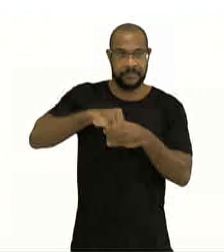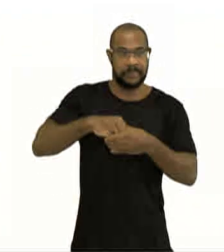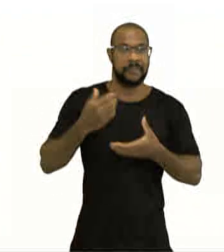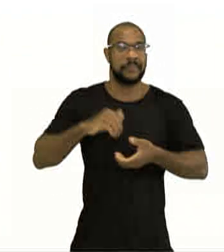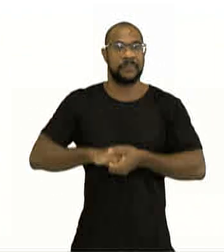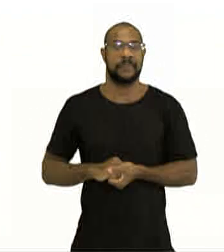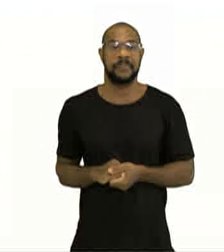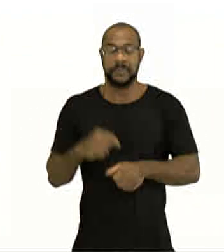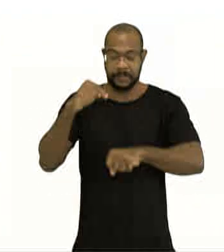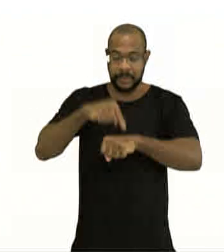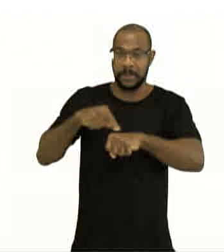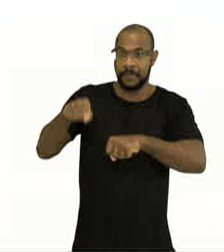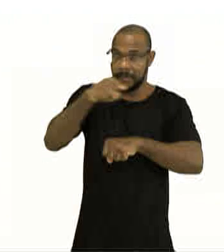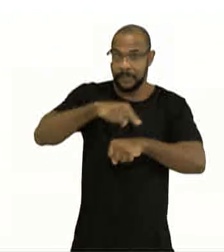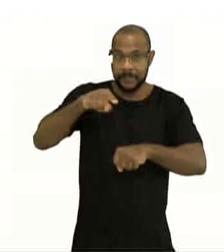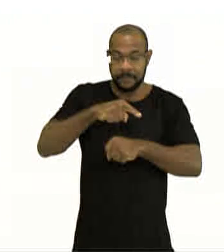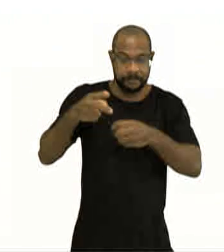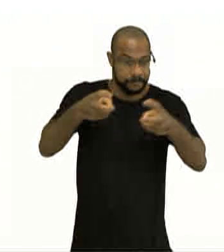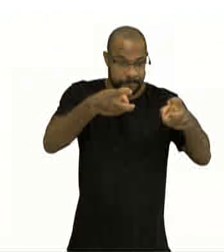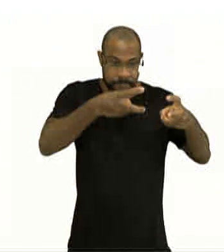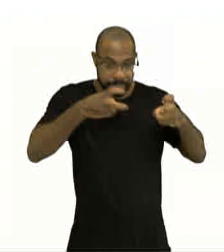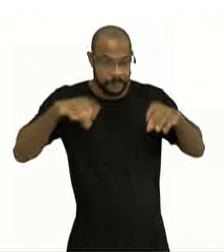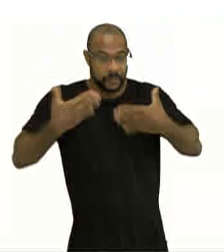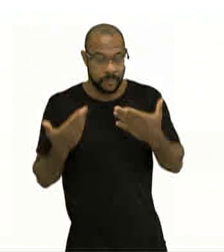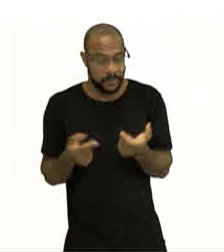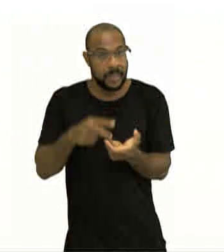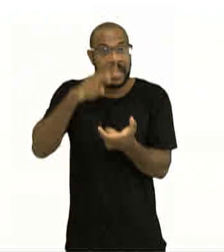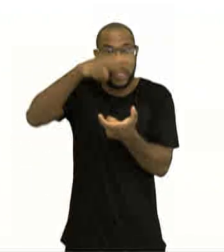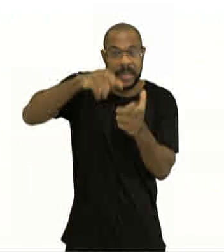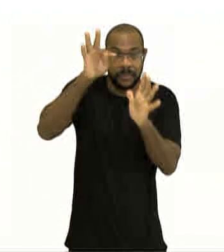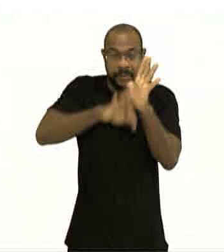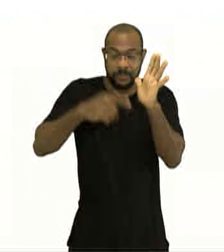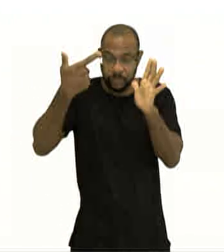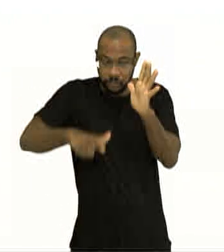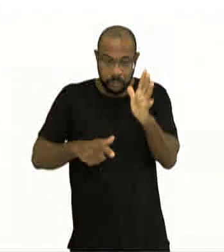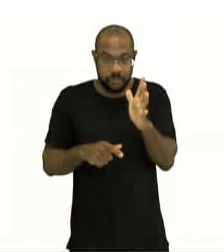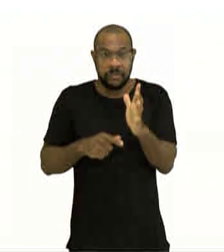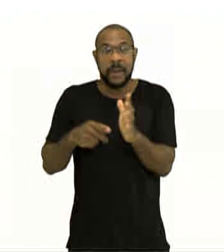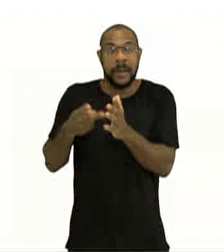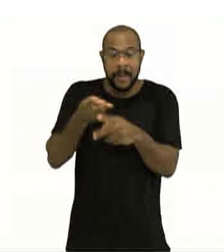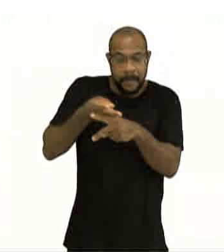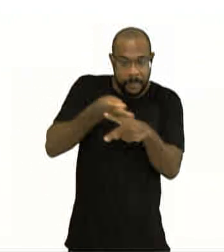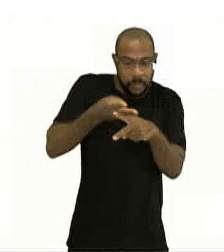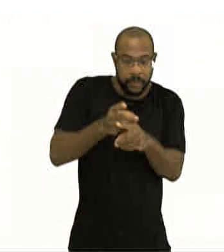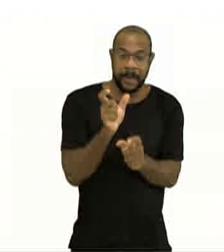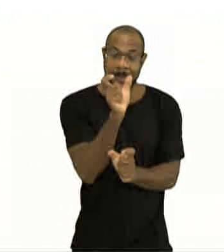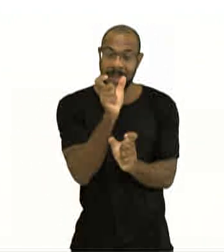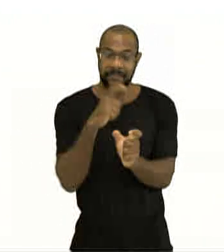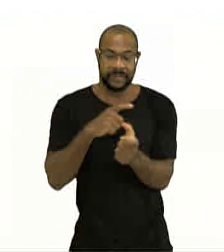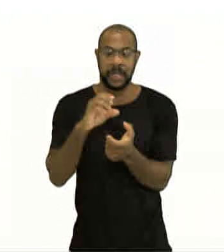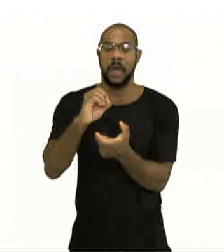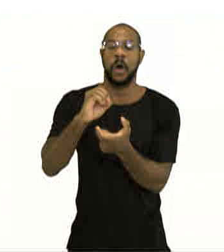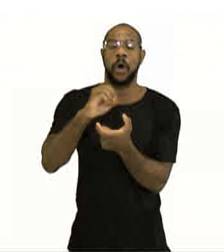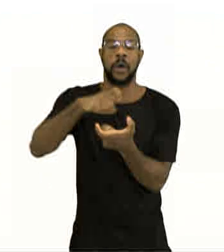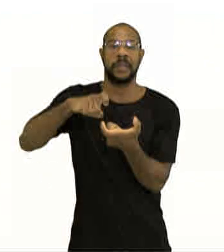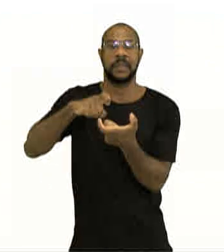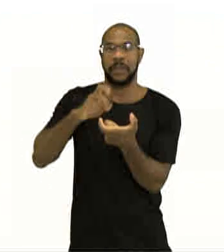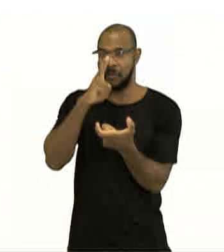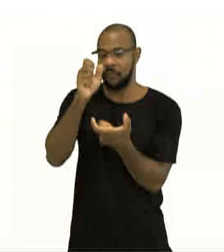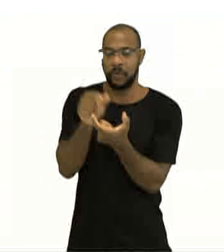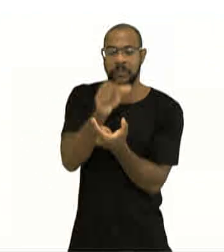Eu vou dar um tempinho para você reler o texto. A gente já viu esse texto agora há pouco. E aí você